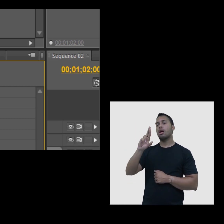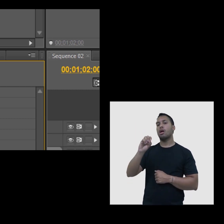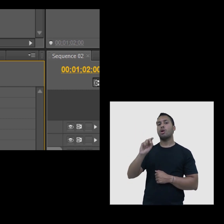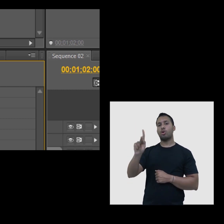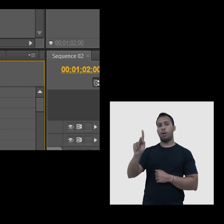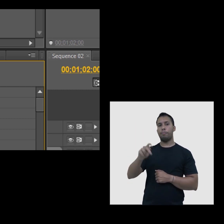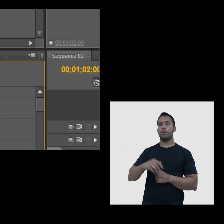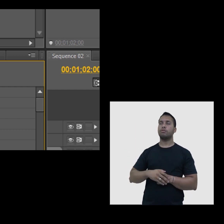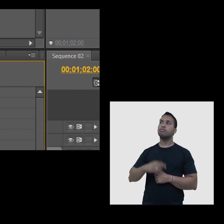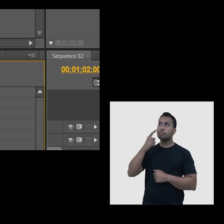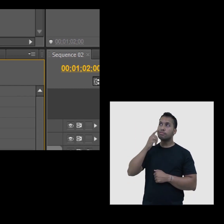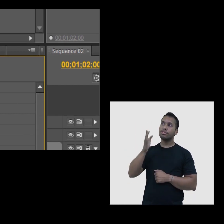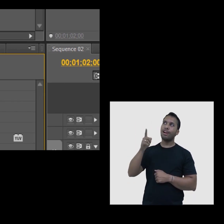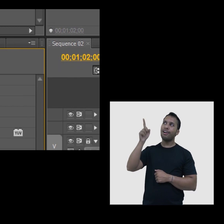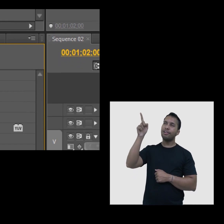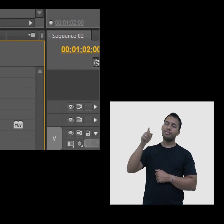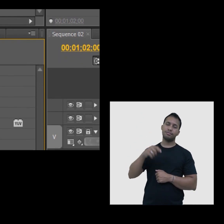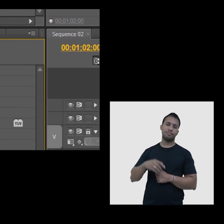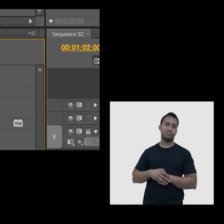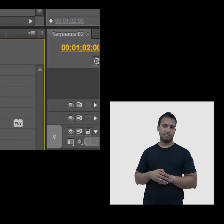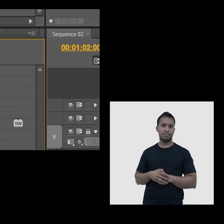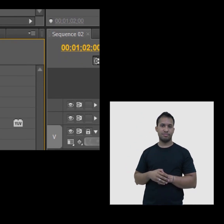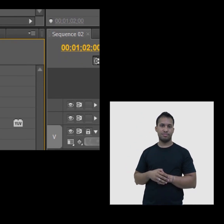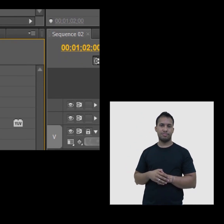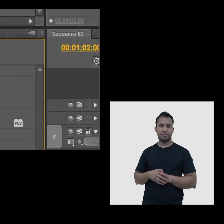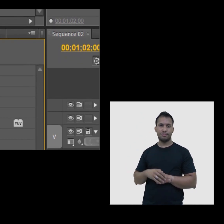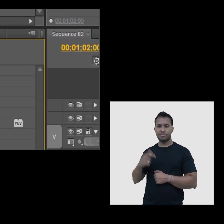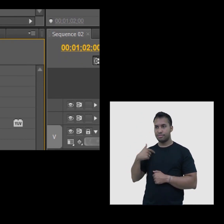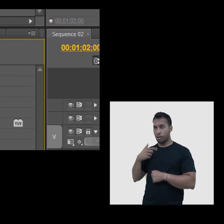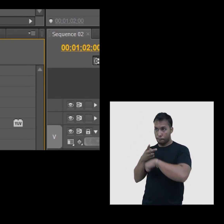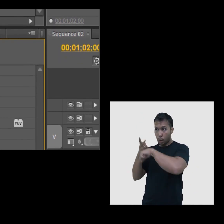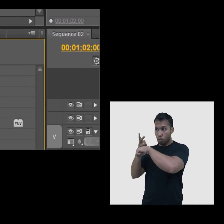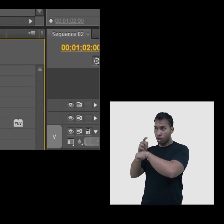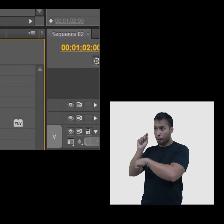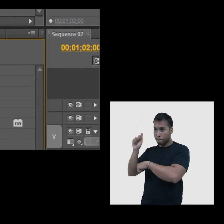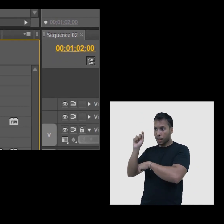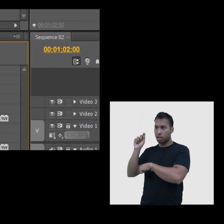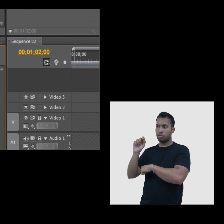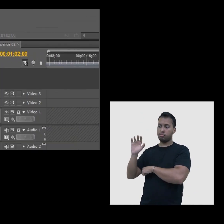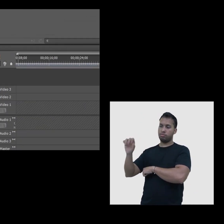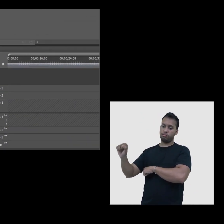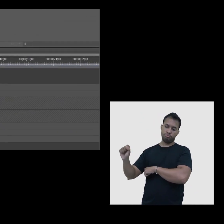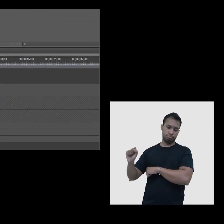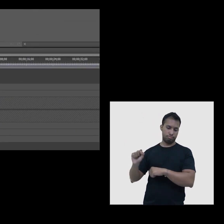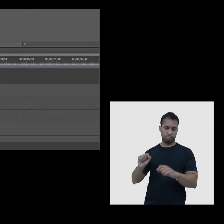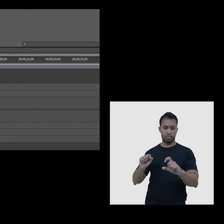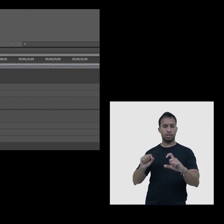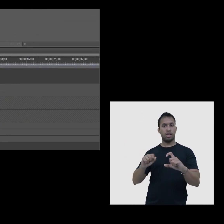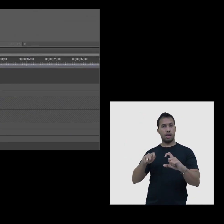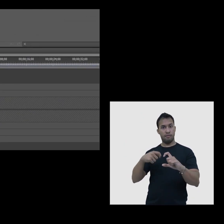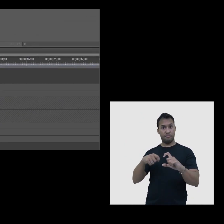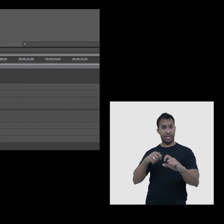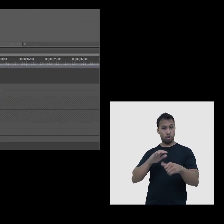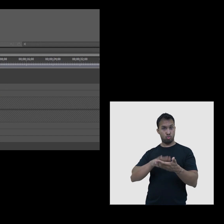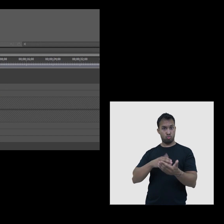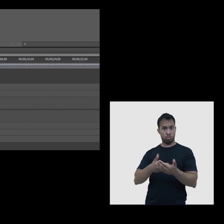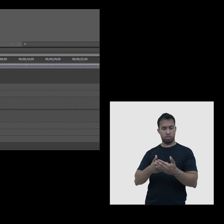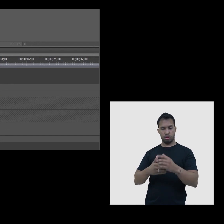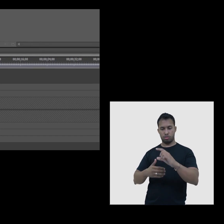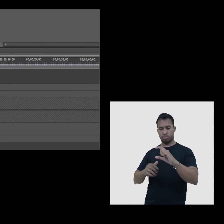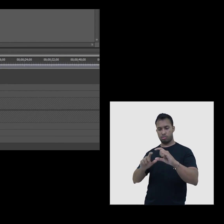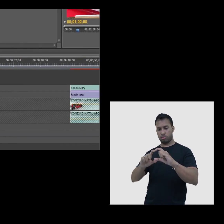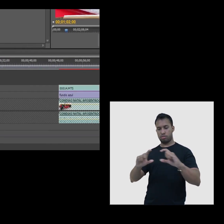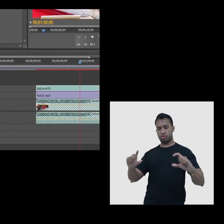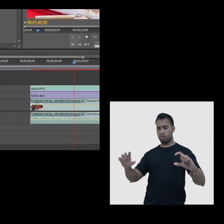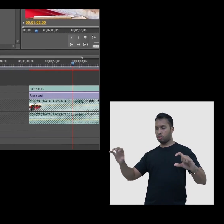aqui o nome dele. Crop. Já apareceu ali. É o crop. Então eu vou clicar sobre ele e